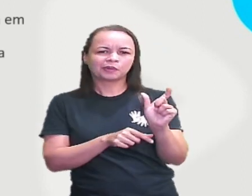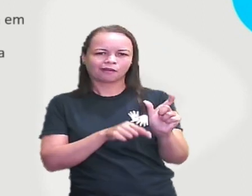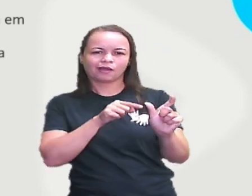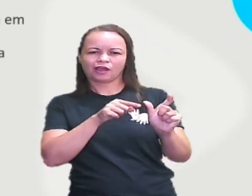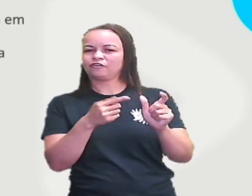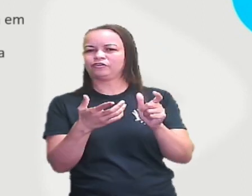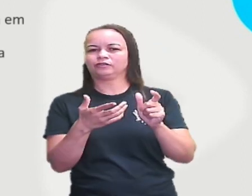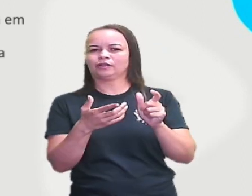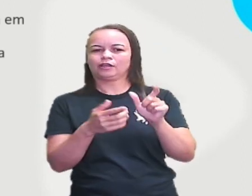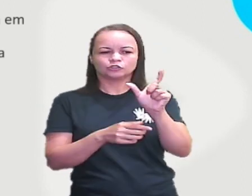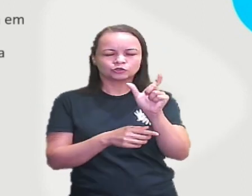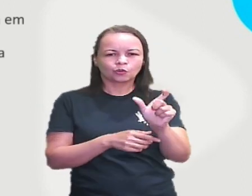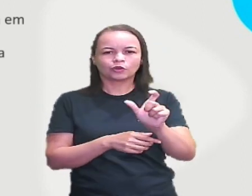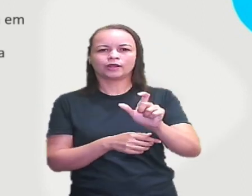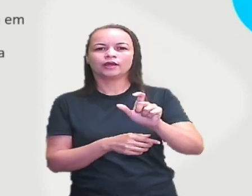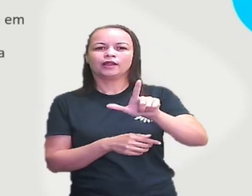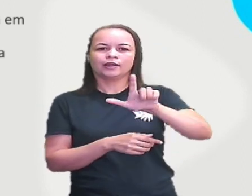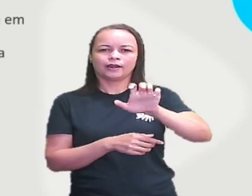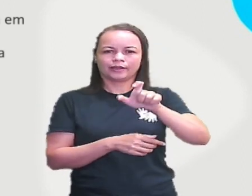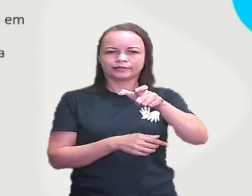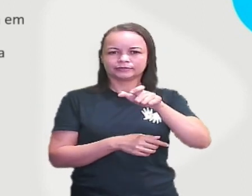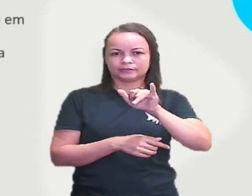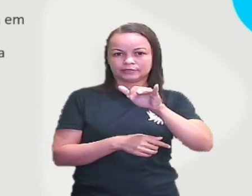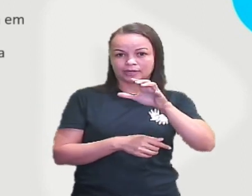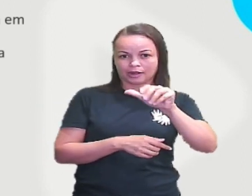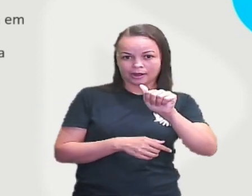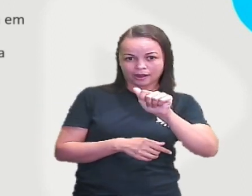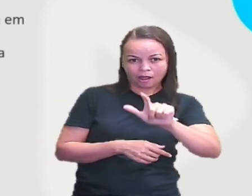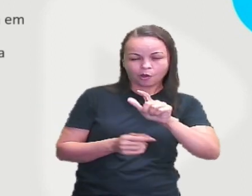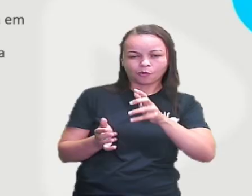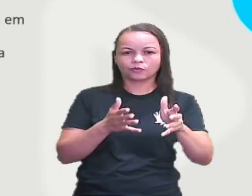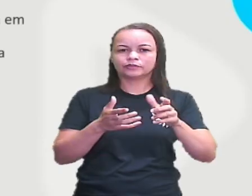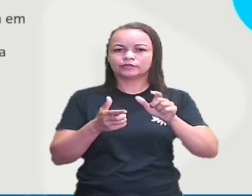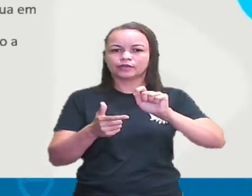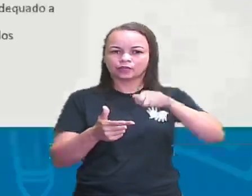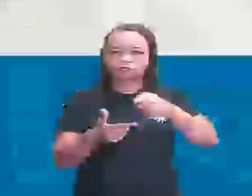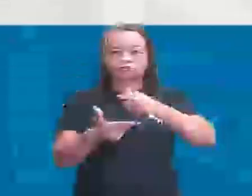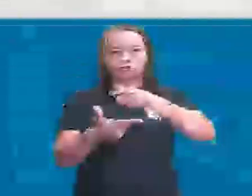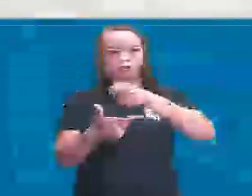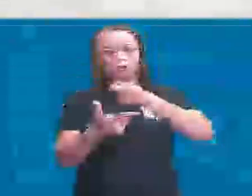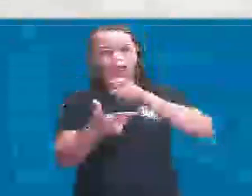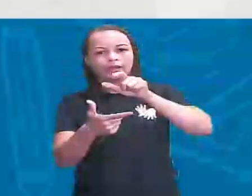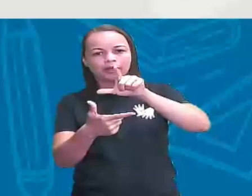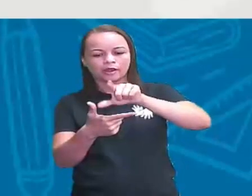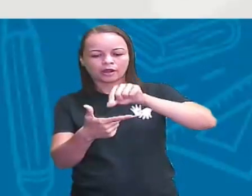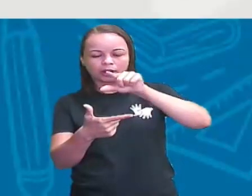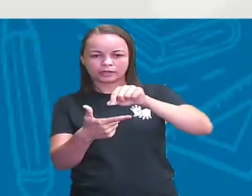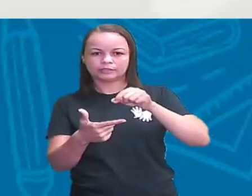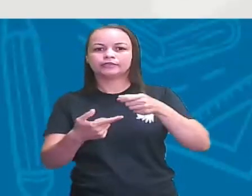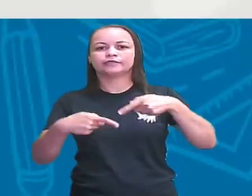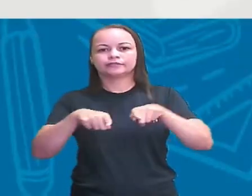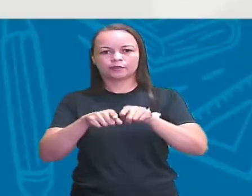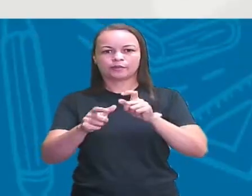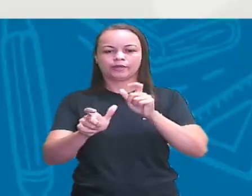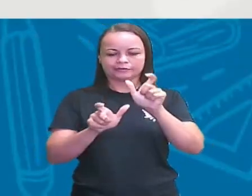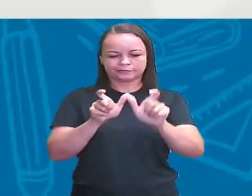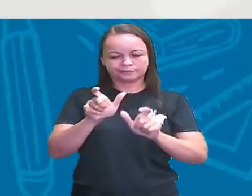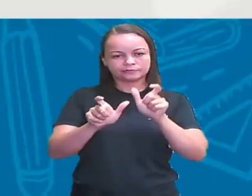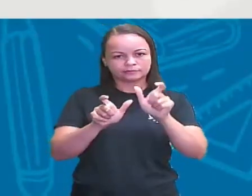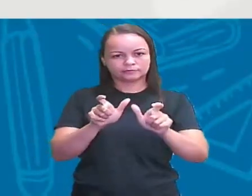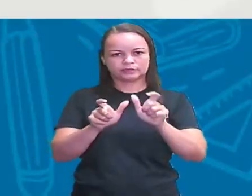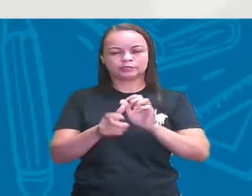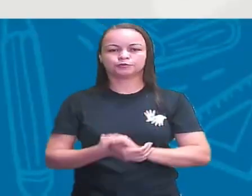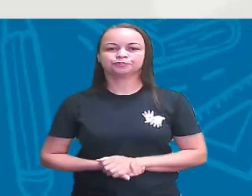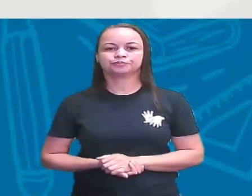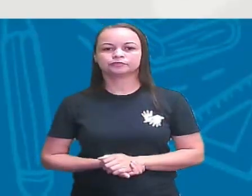escolha lexical, o uso de termos técnicos, a estruturação sintática. Então vamos lá. Nós